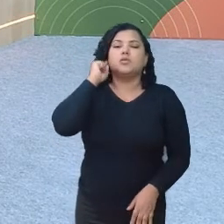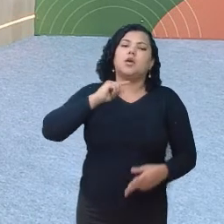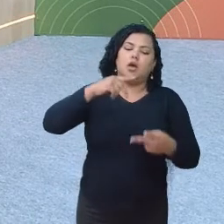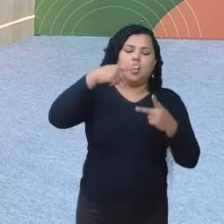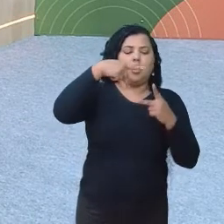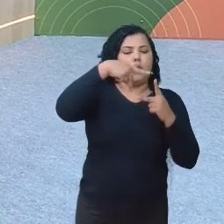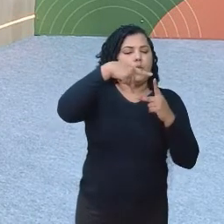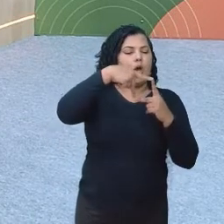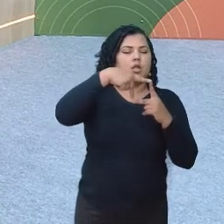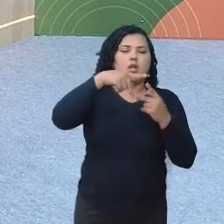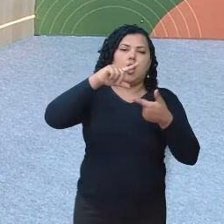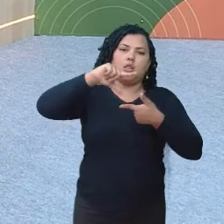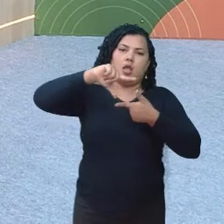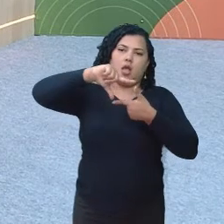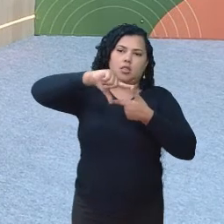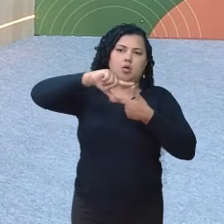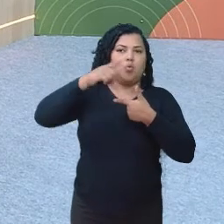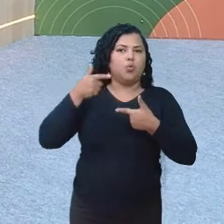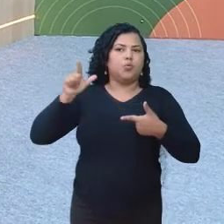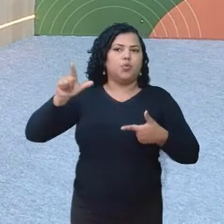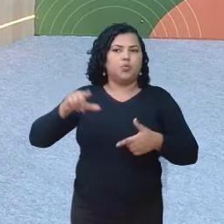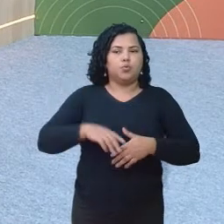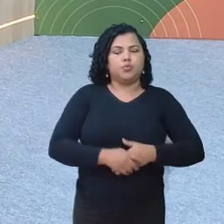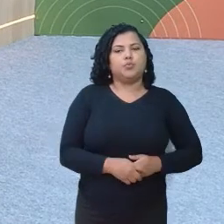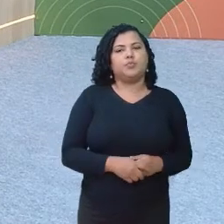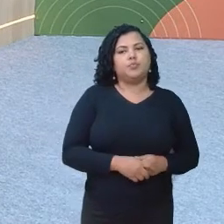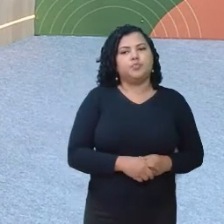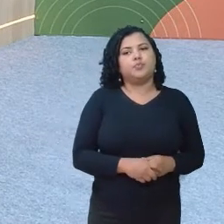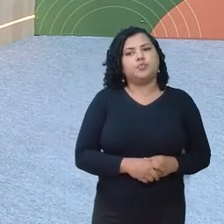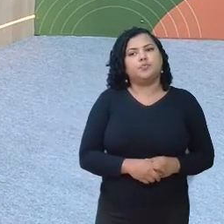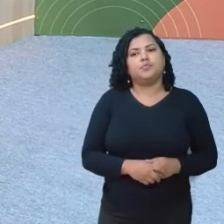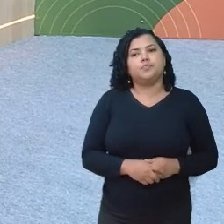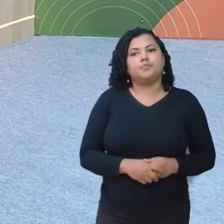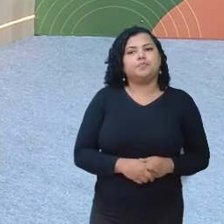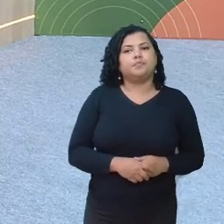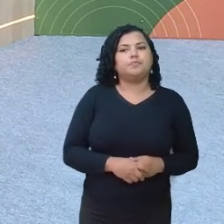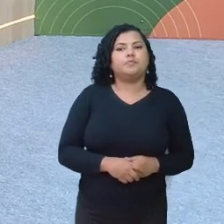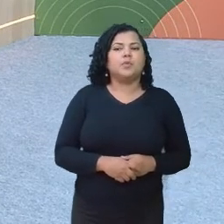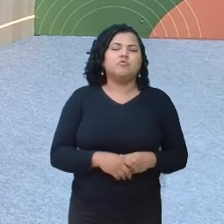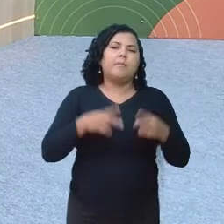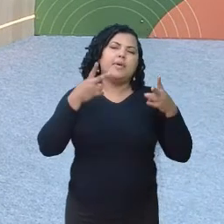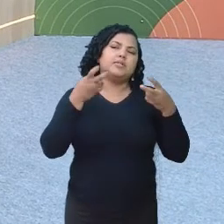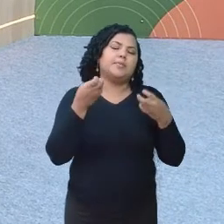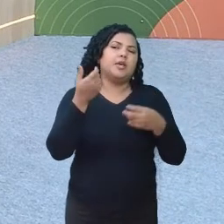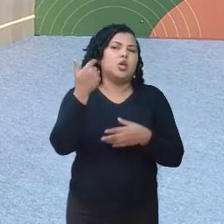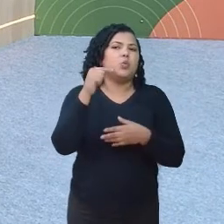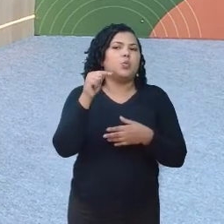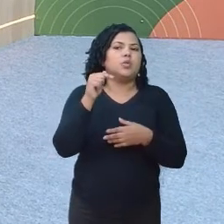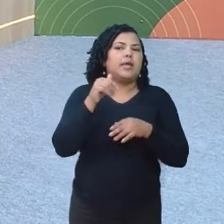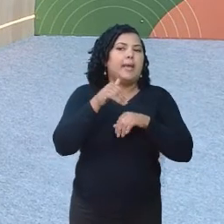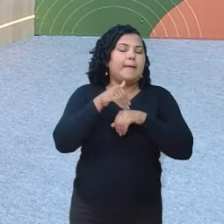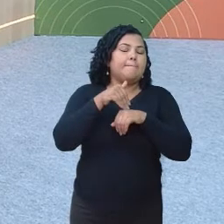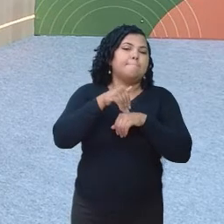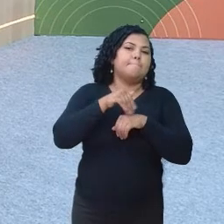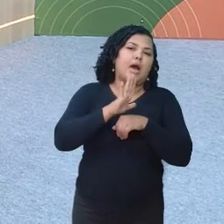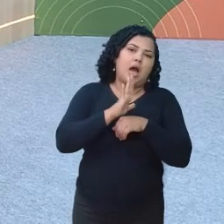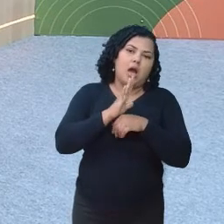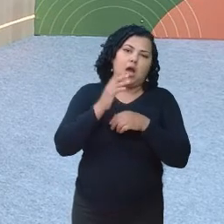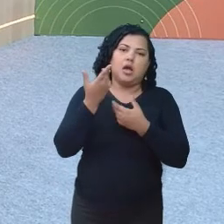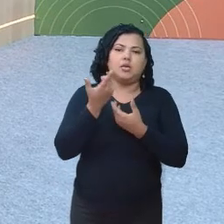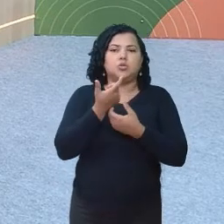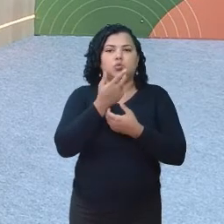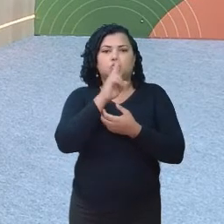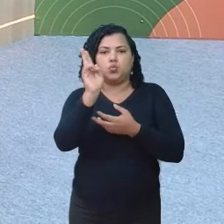quadrado, no retângulo e no trapézio, tá certo? A gente vai perceber que não vão vir mais figuras, mais nomes